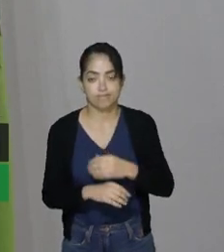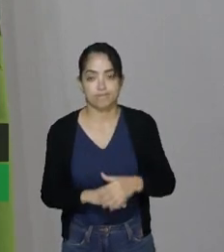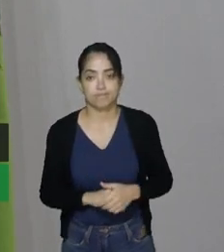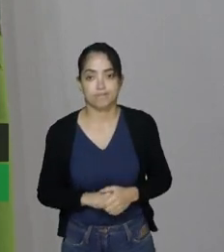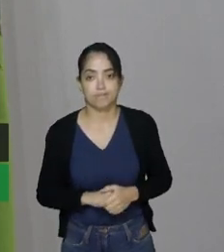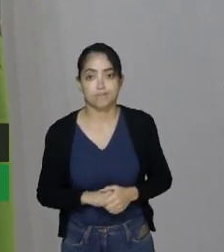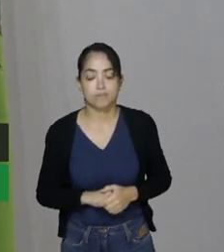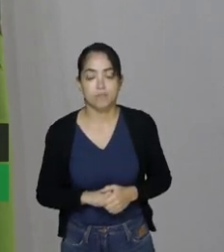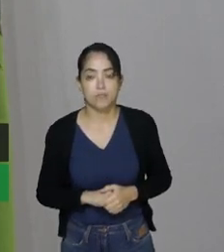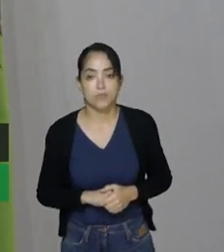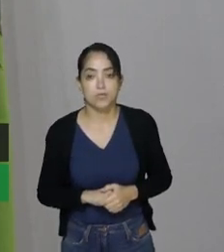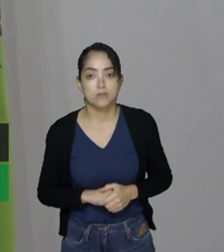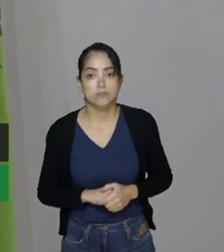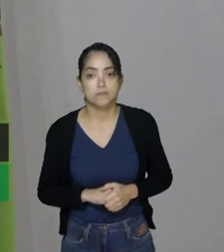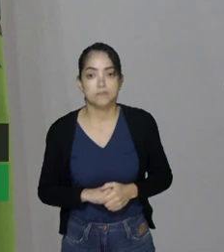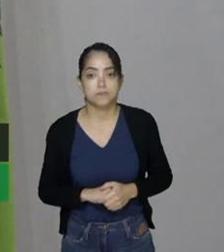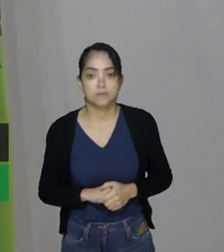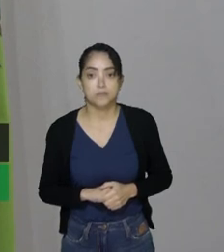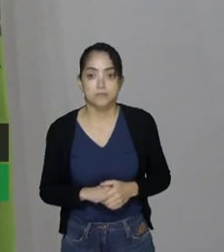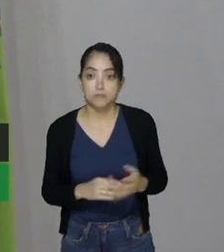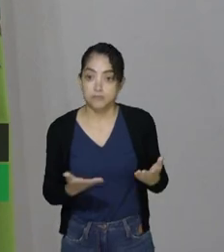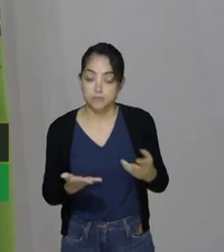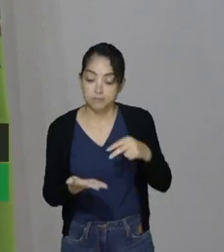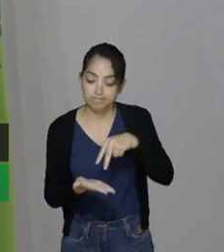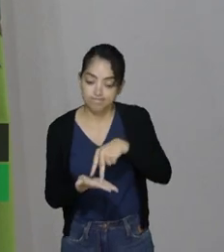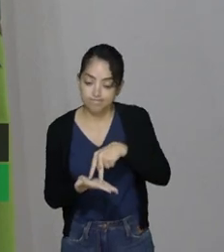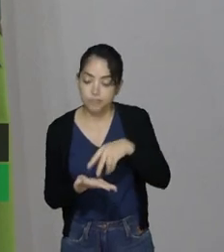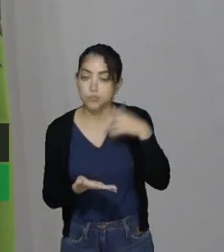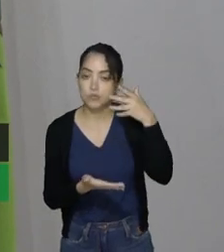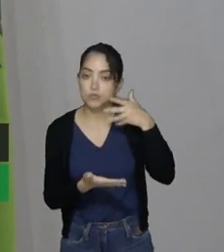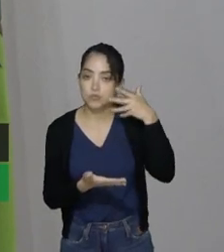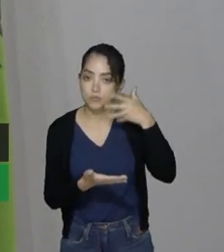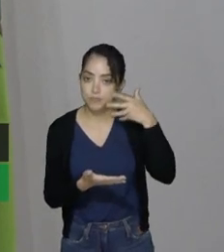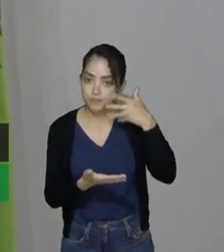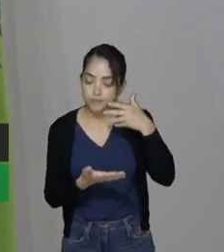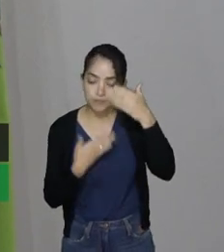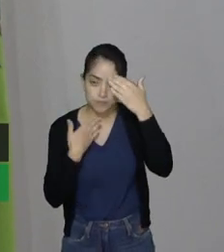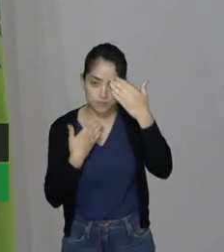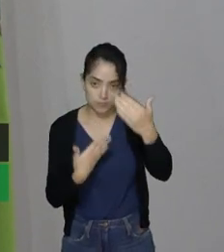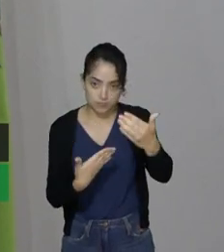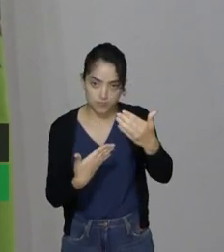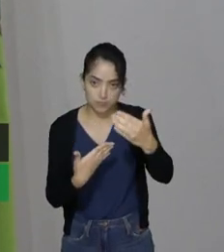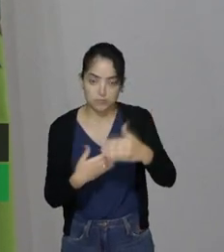Eu não poderia deixar de vir a essa tribuna no dia de hoje para fazer os meus agradecimentos.